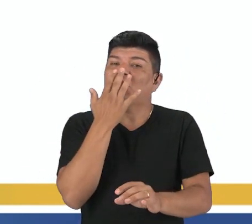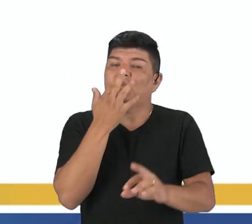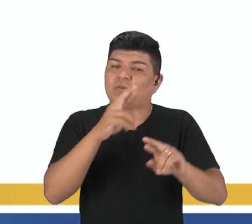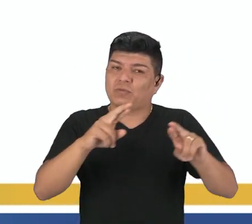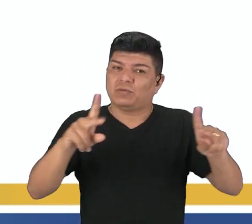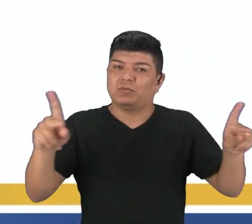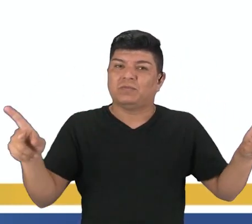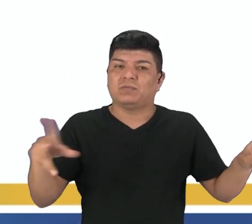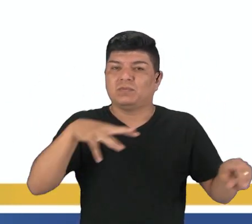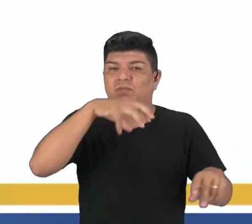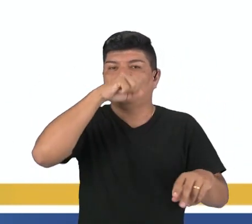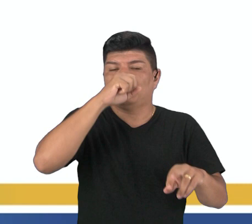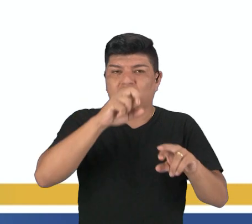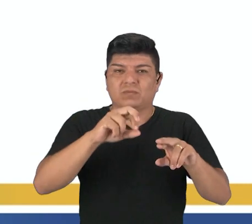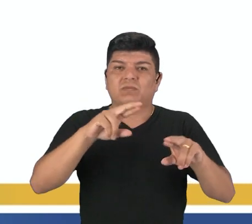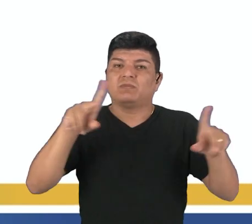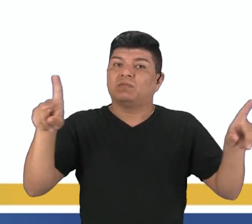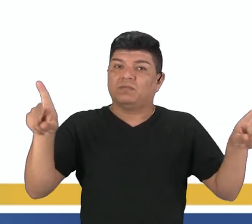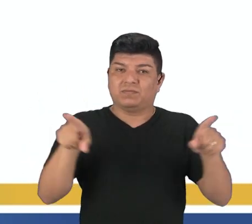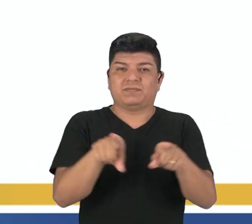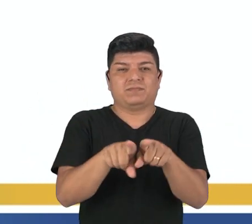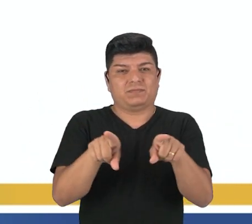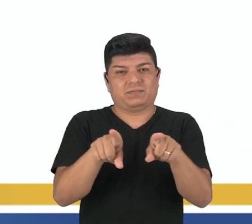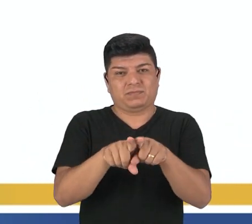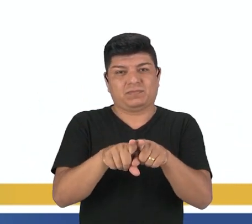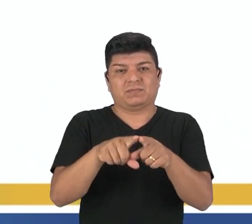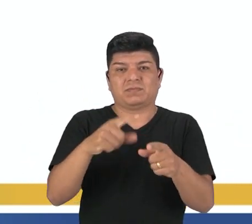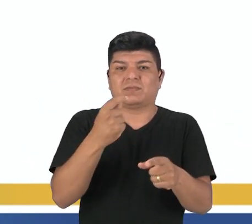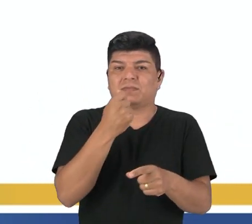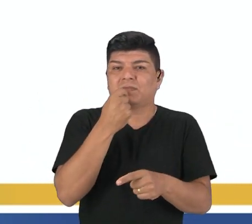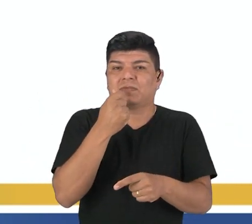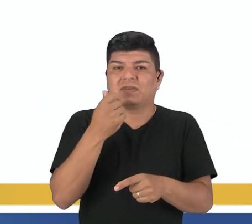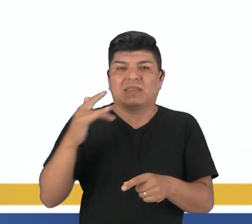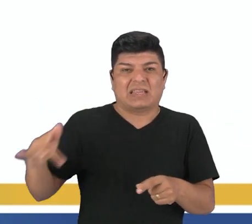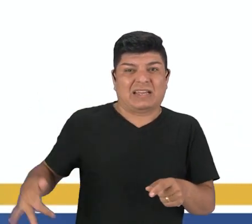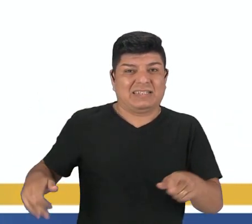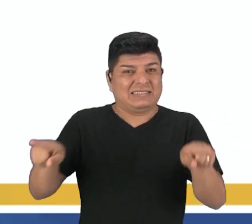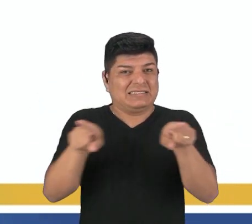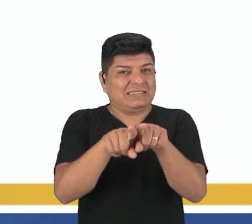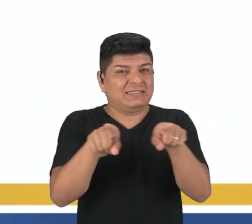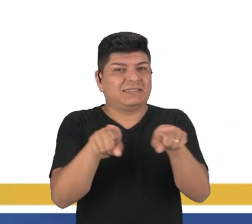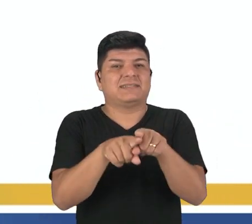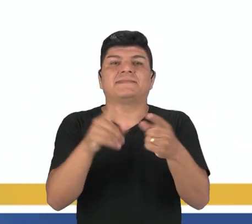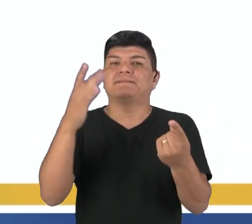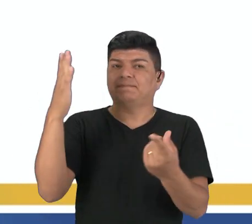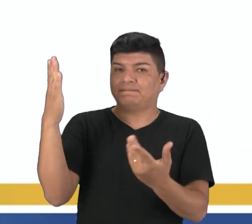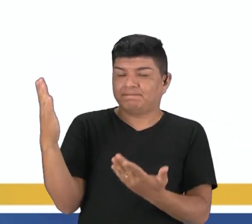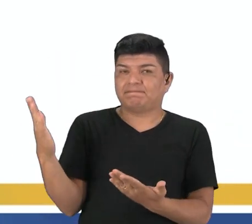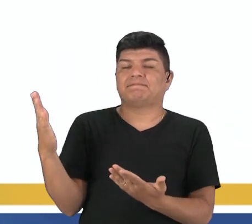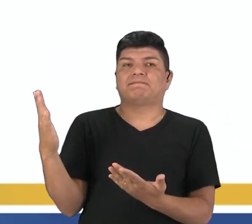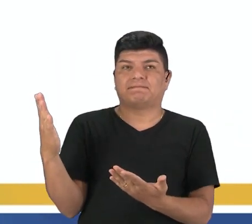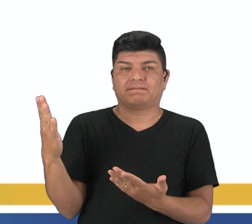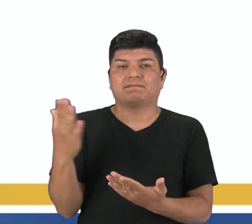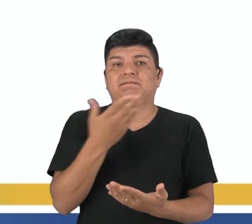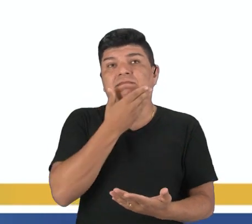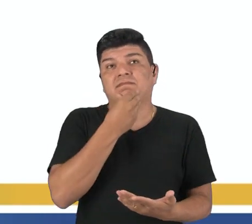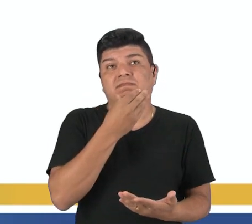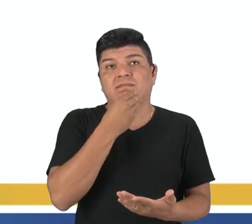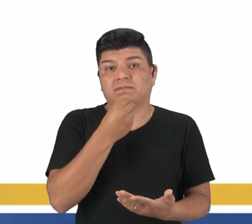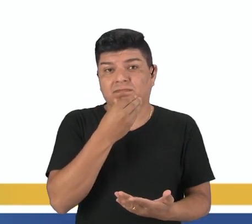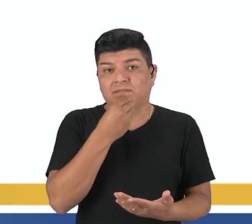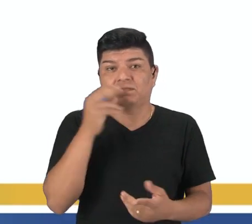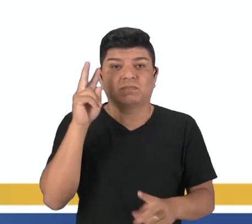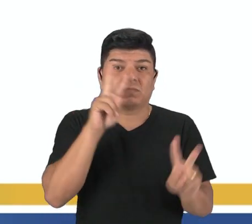aromas, como cravo da Índia em pó e pimenta do reino moída. Então, gente, essa obra desse artista não é